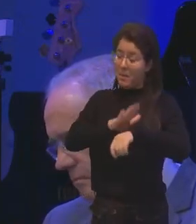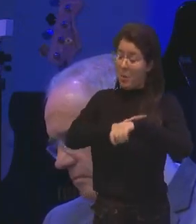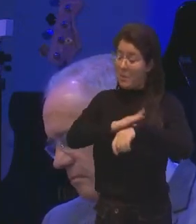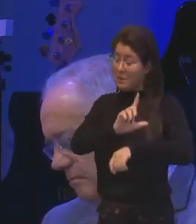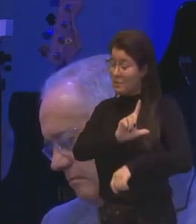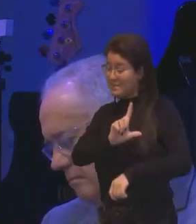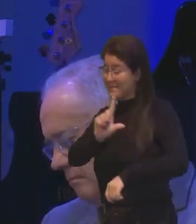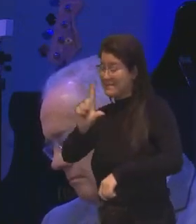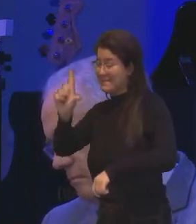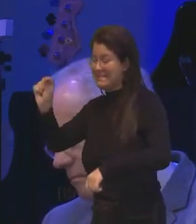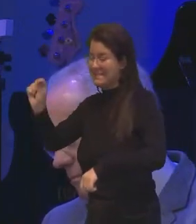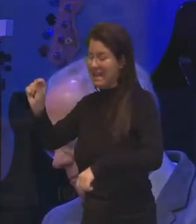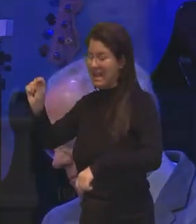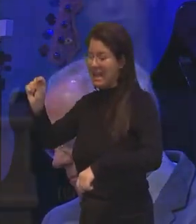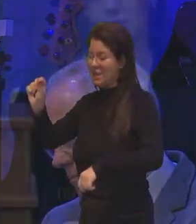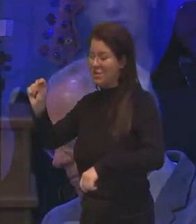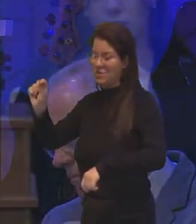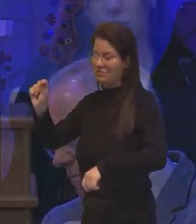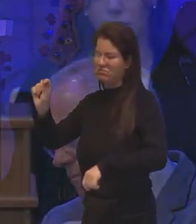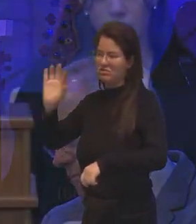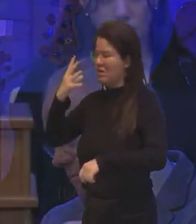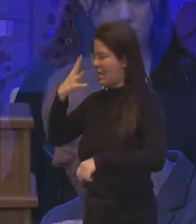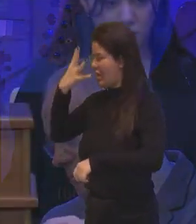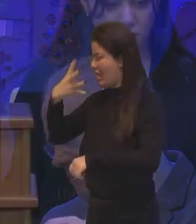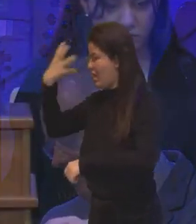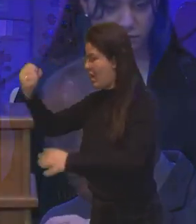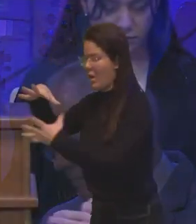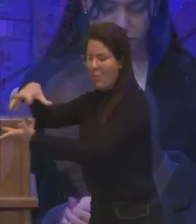templo, aí eu já sou um homem secular.